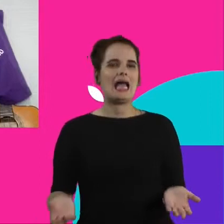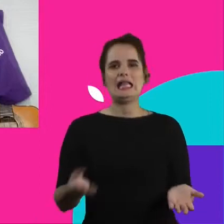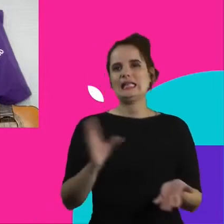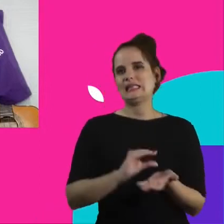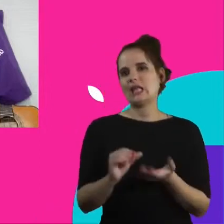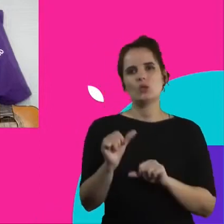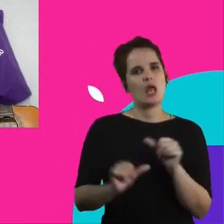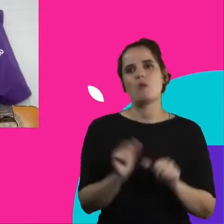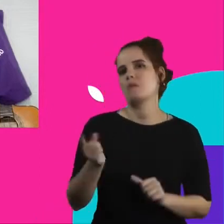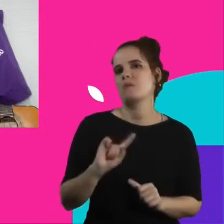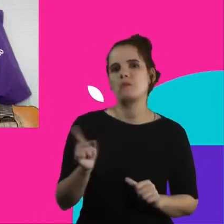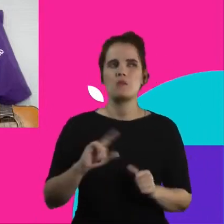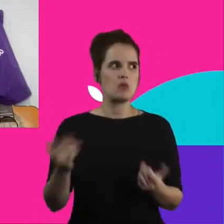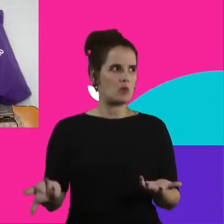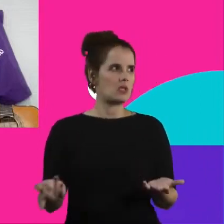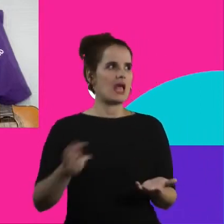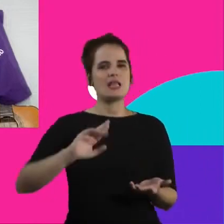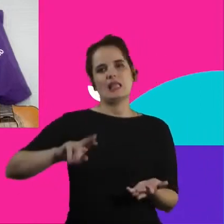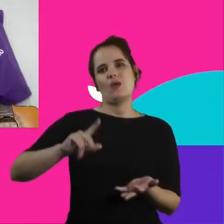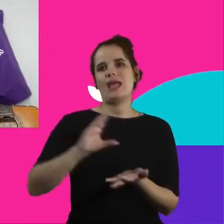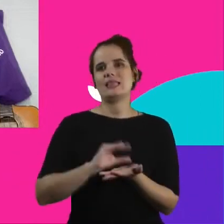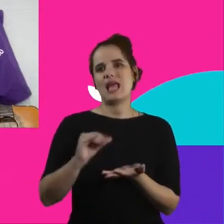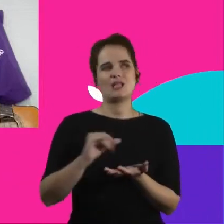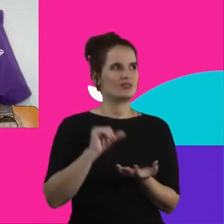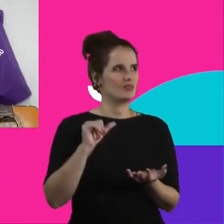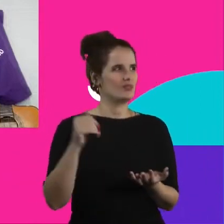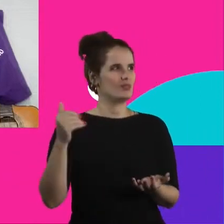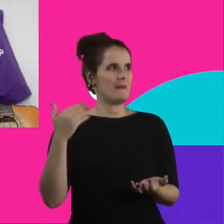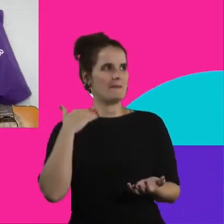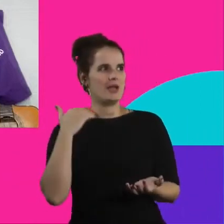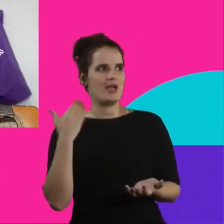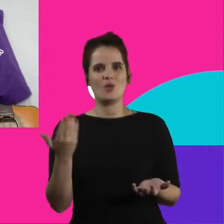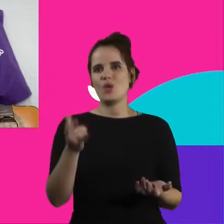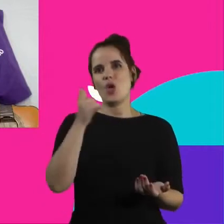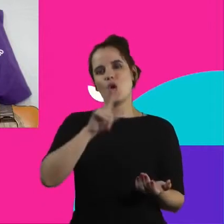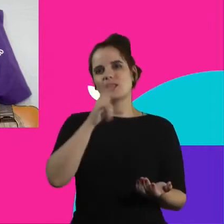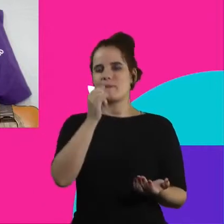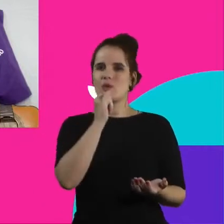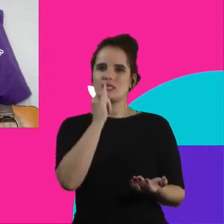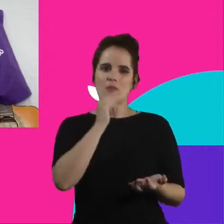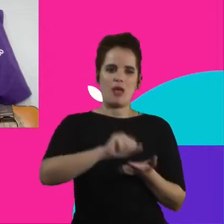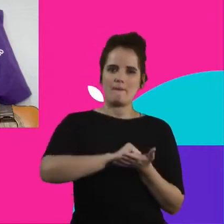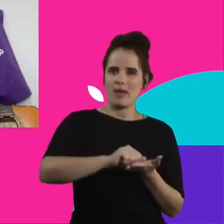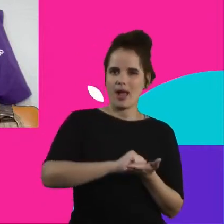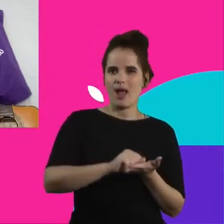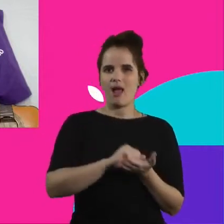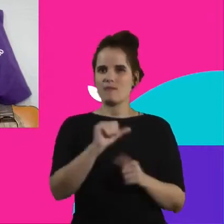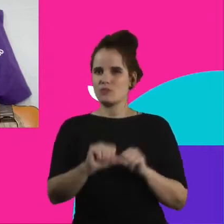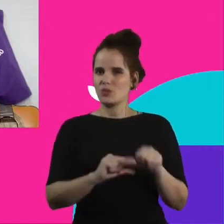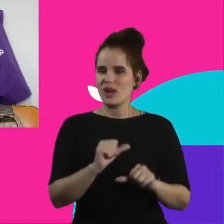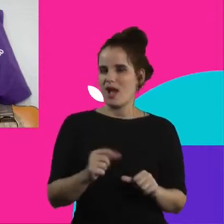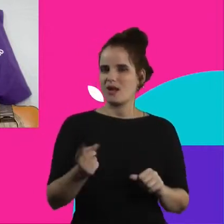imutável, né? Ele não é um banco de dados normal que a gente consegue deletar, alterar, mas é